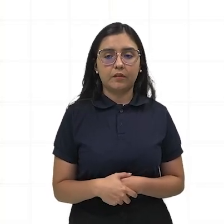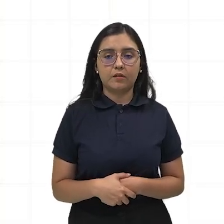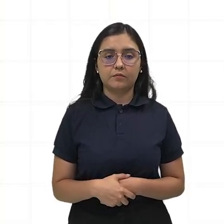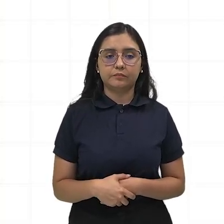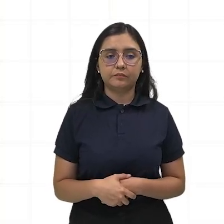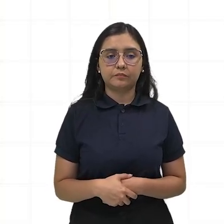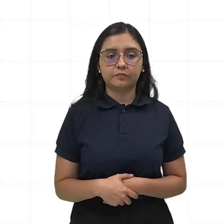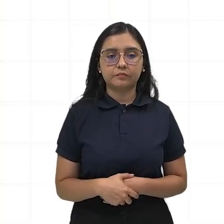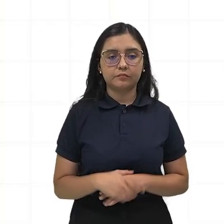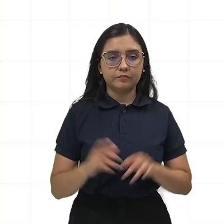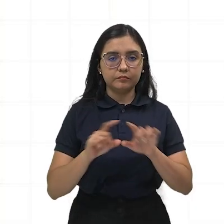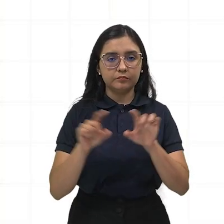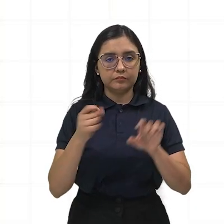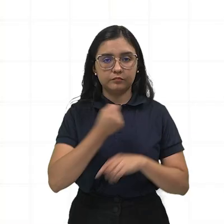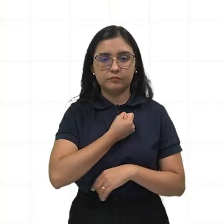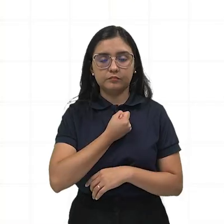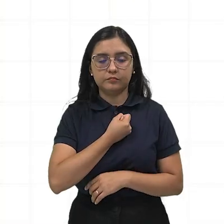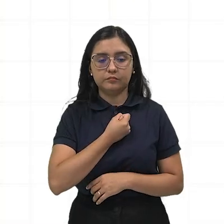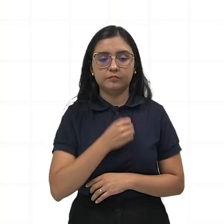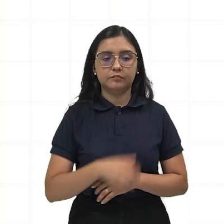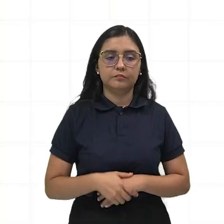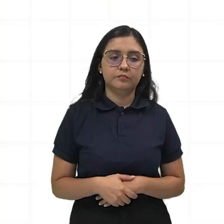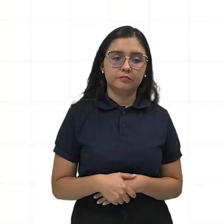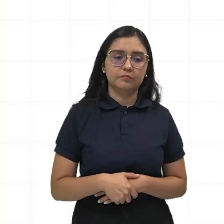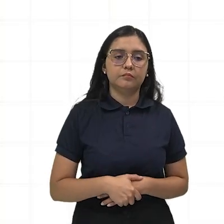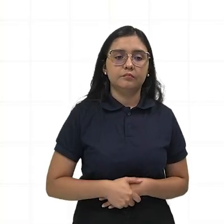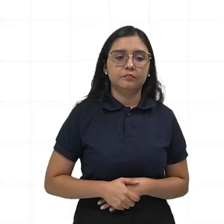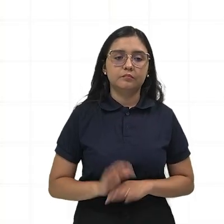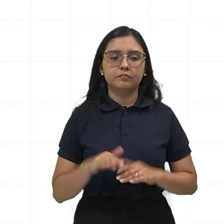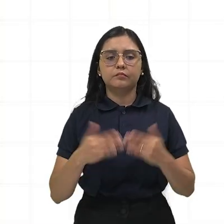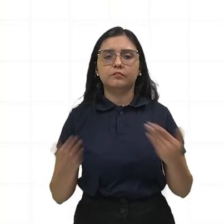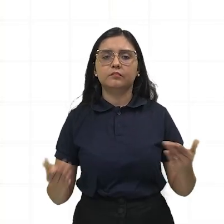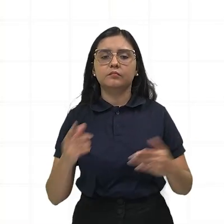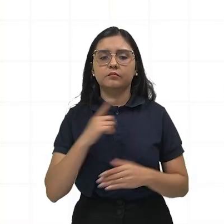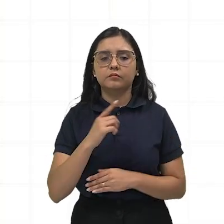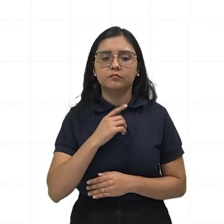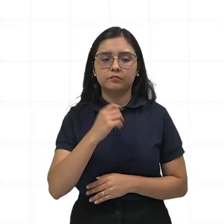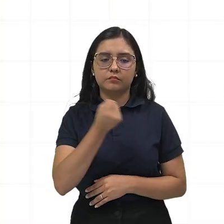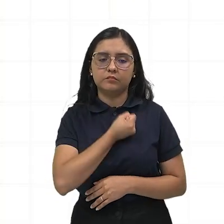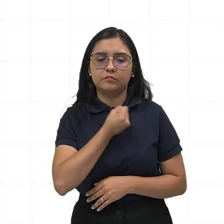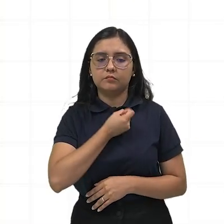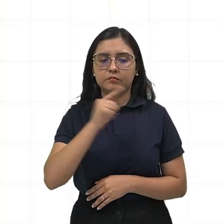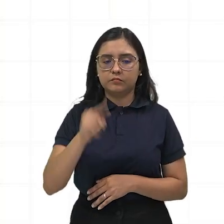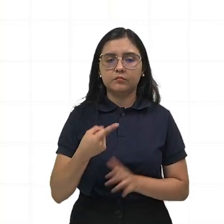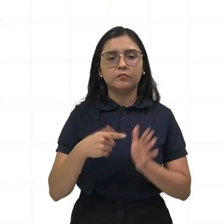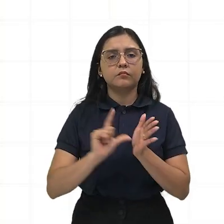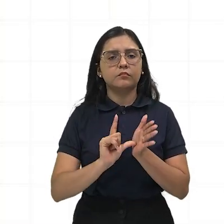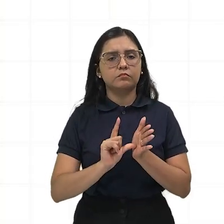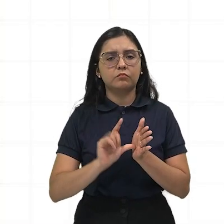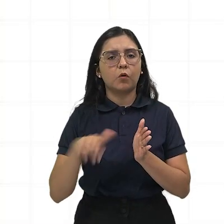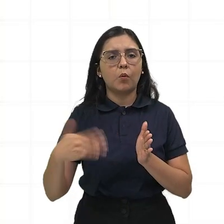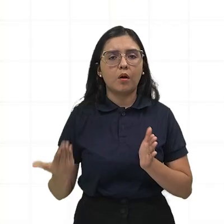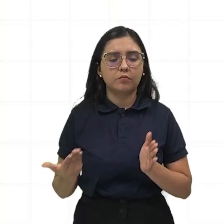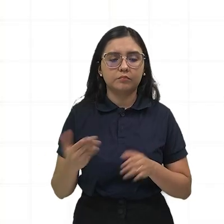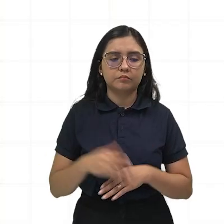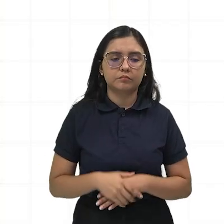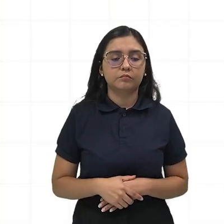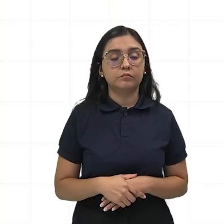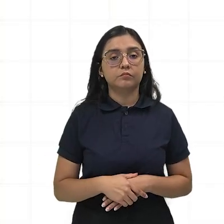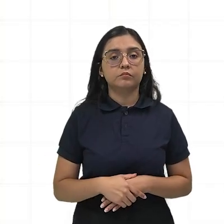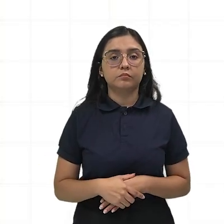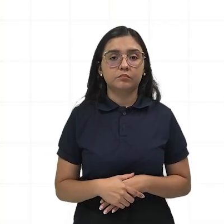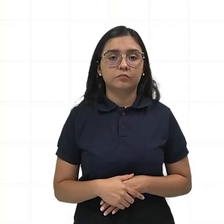Beleza? Tá aqui o número. Então vamos lá. Parte inteira. Já sabemos que a parte inteira é o que